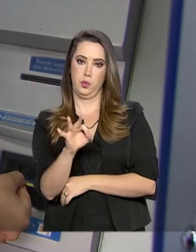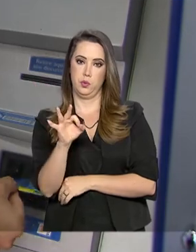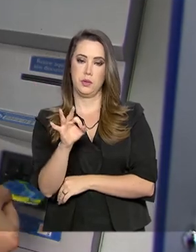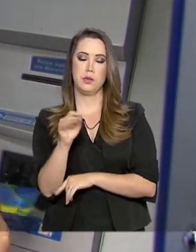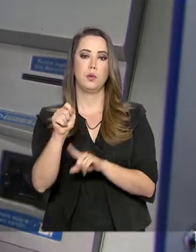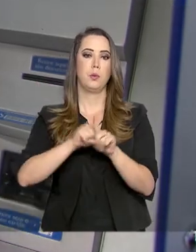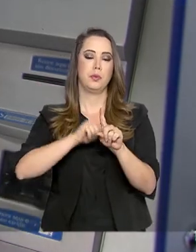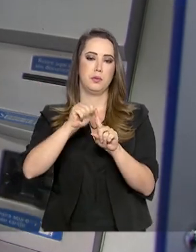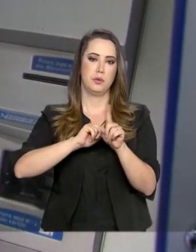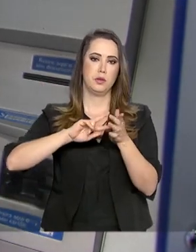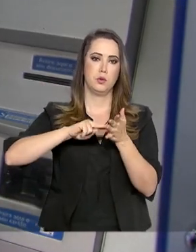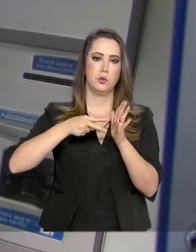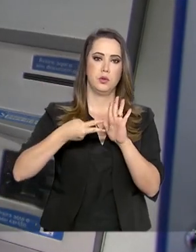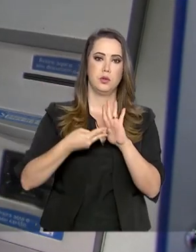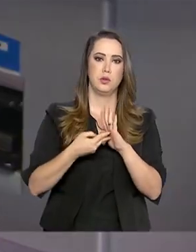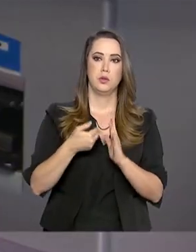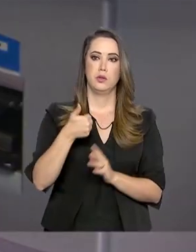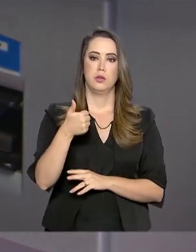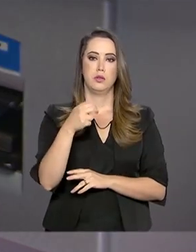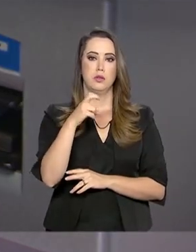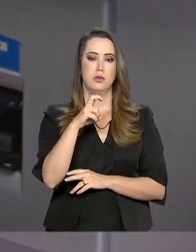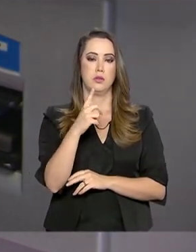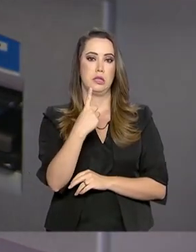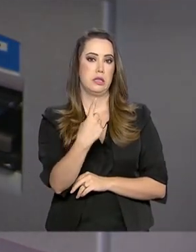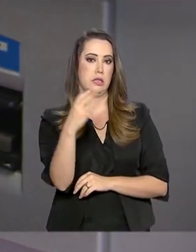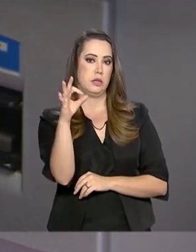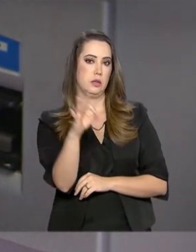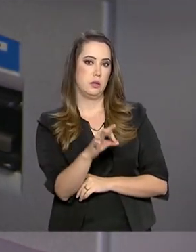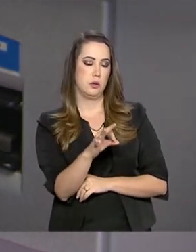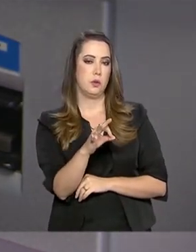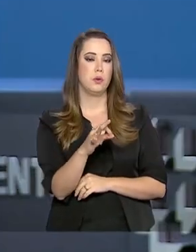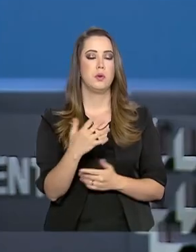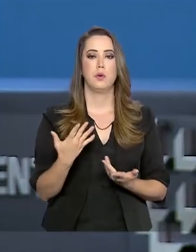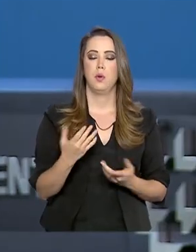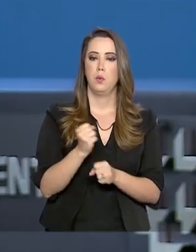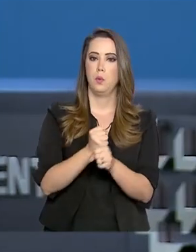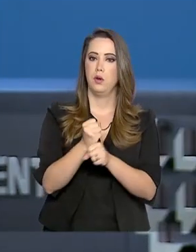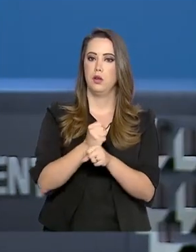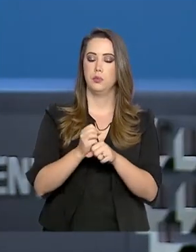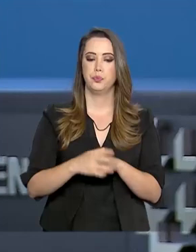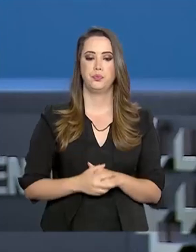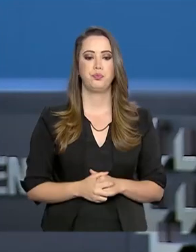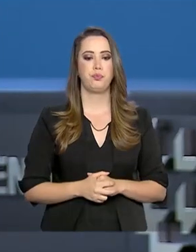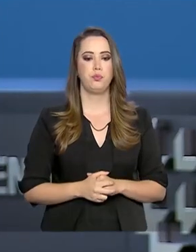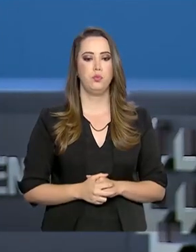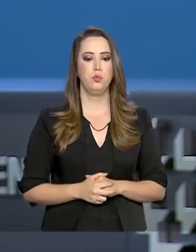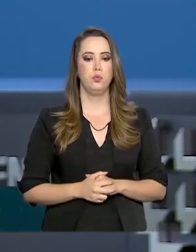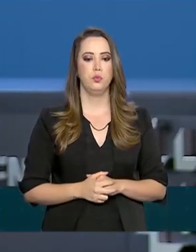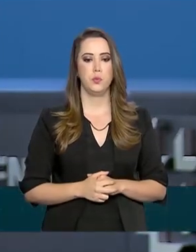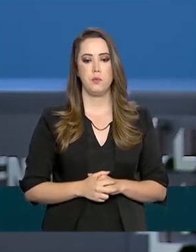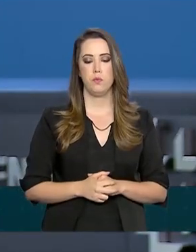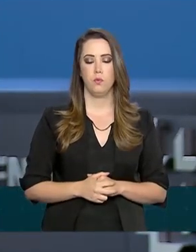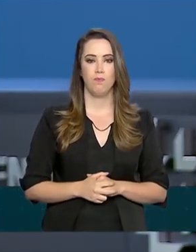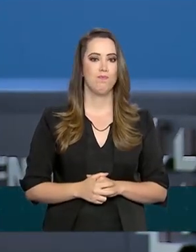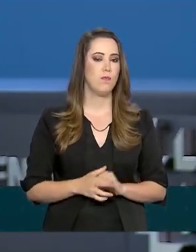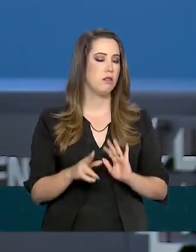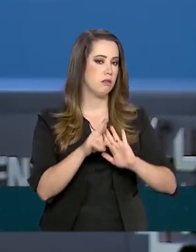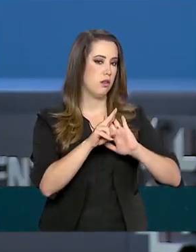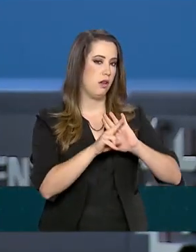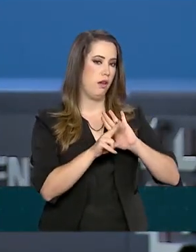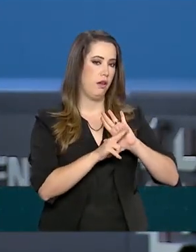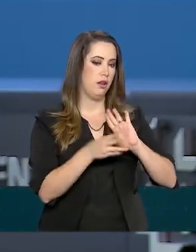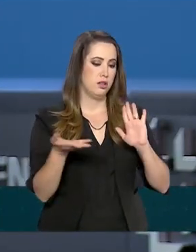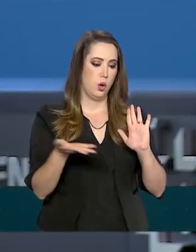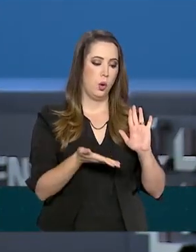o equivalente a 151,8% ao ano. O conjunto das regras é um momento